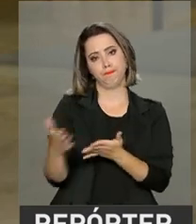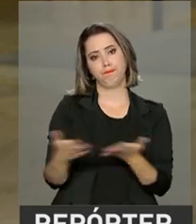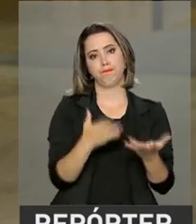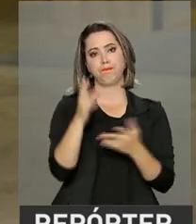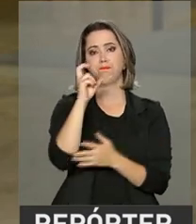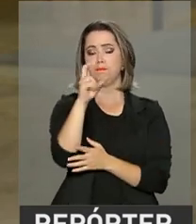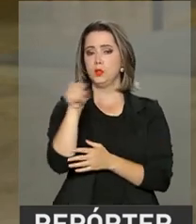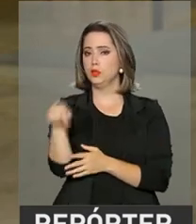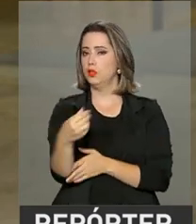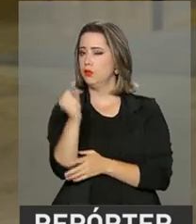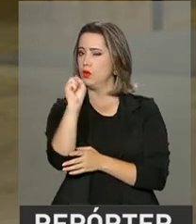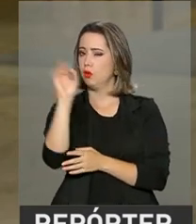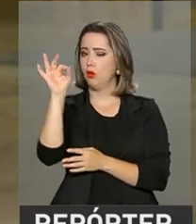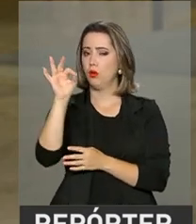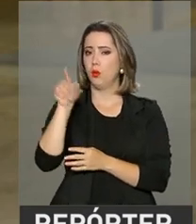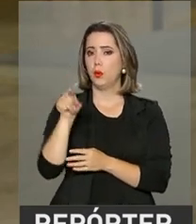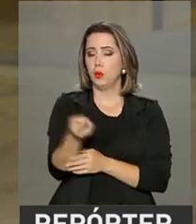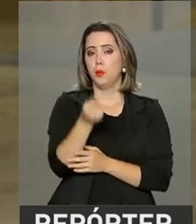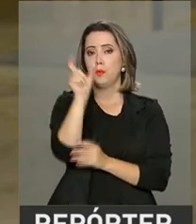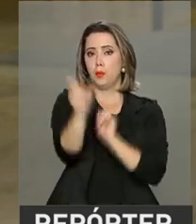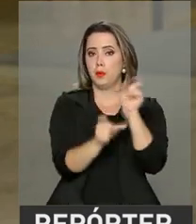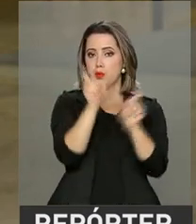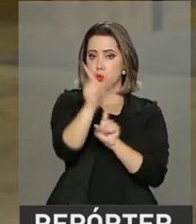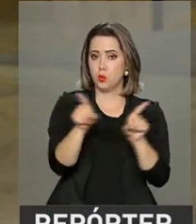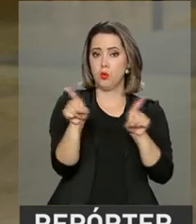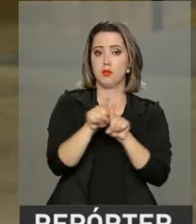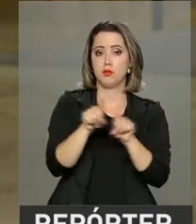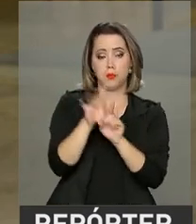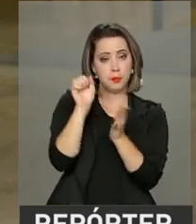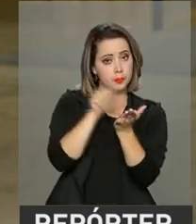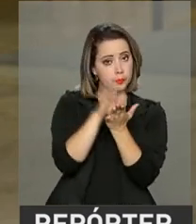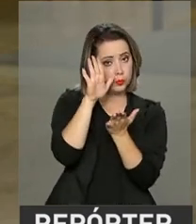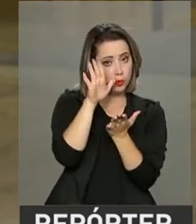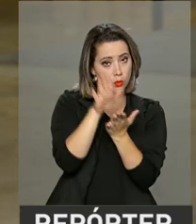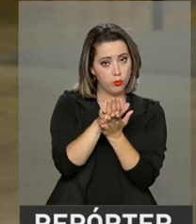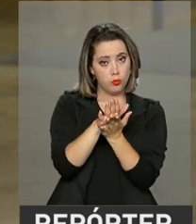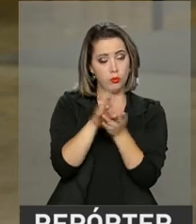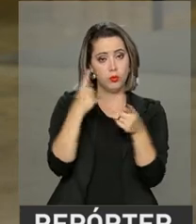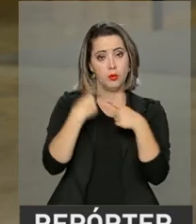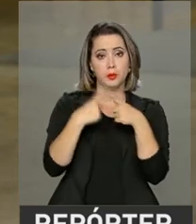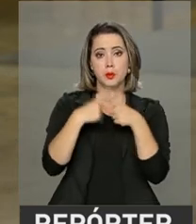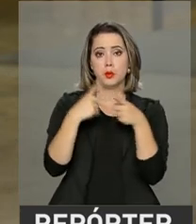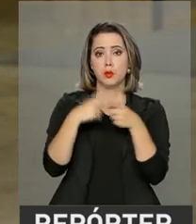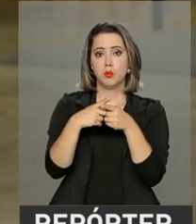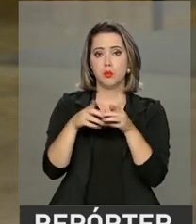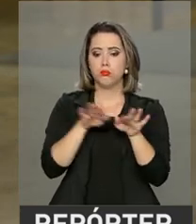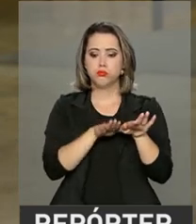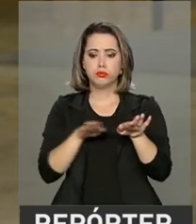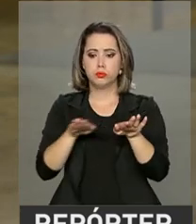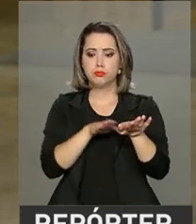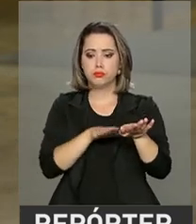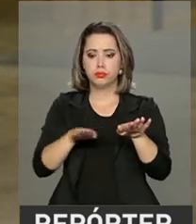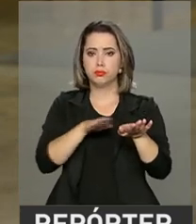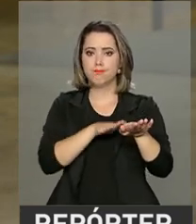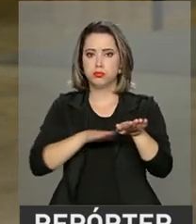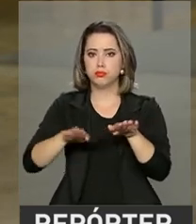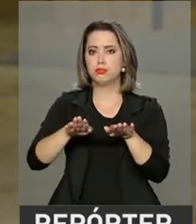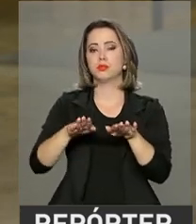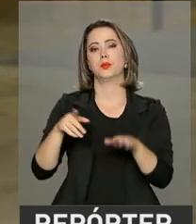5,8 mil condutores também foram autuados em flagrante por ultrapassarem em